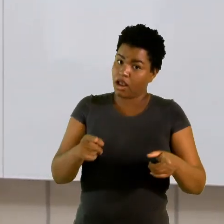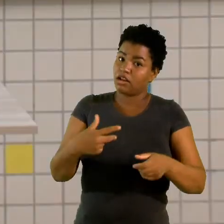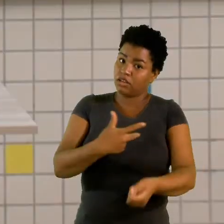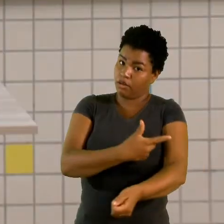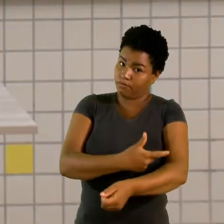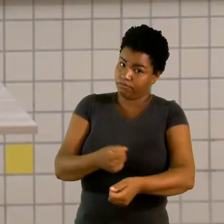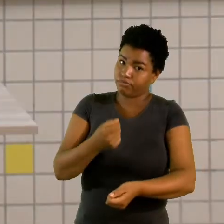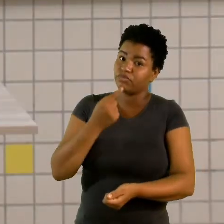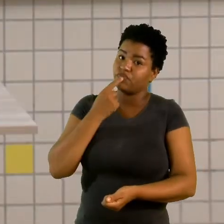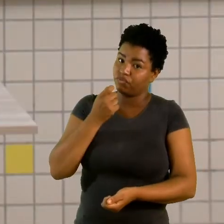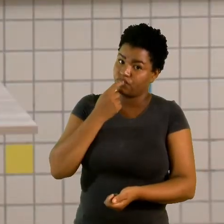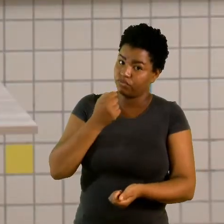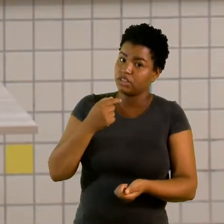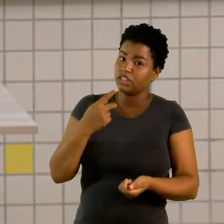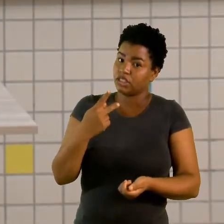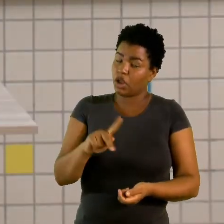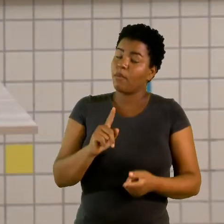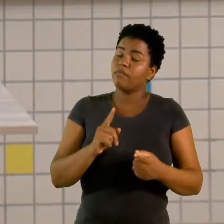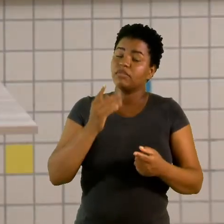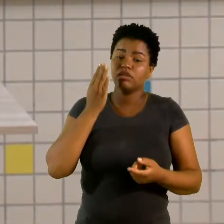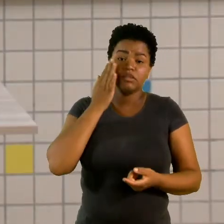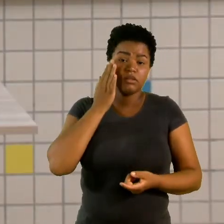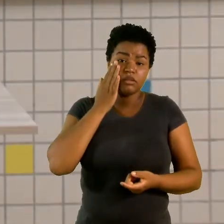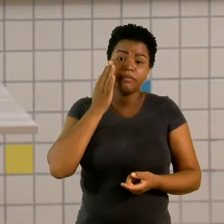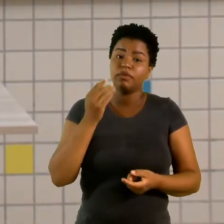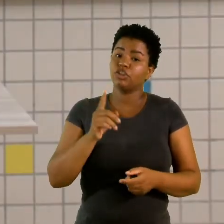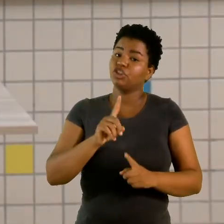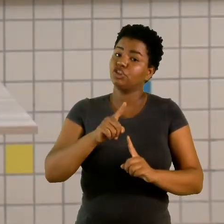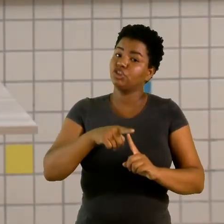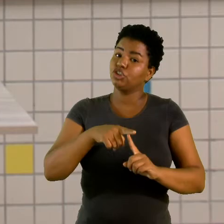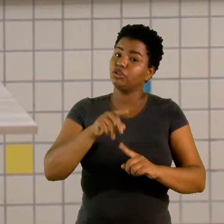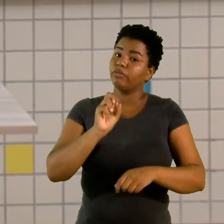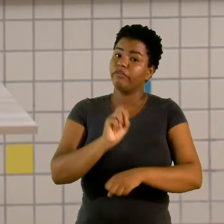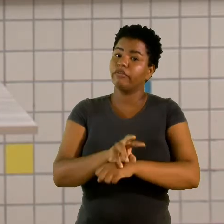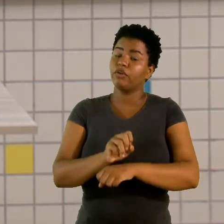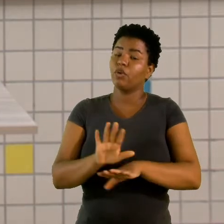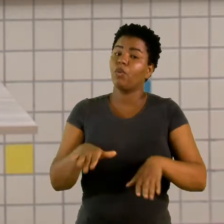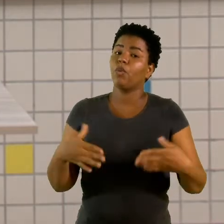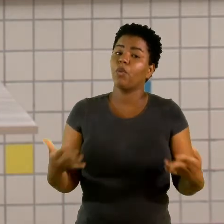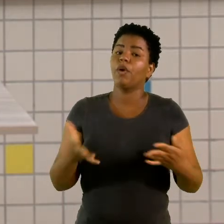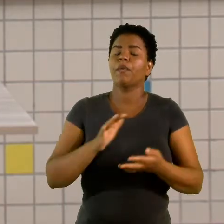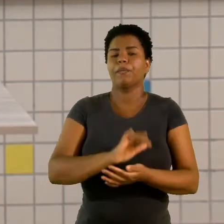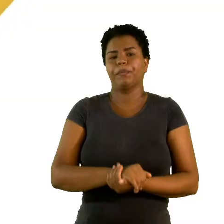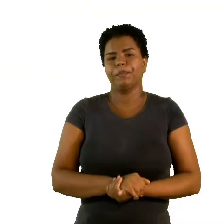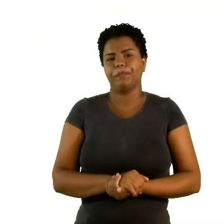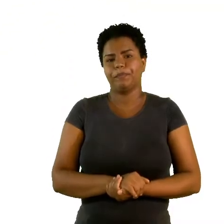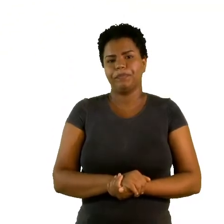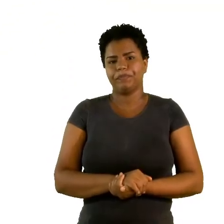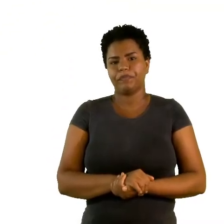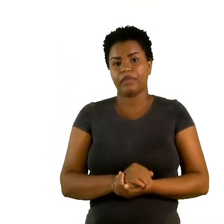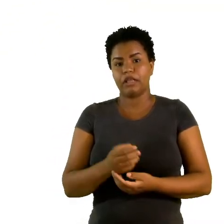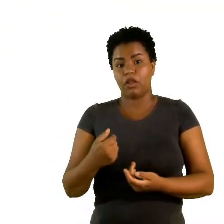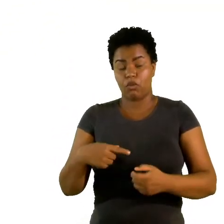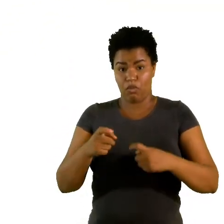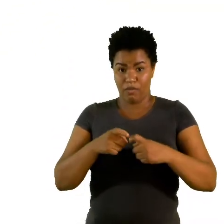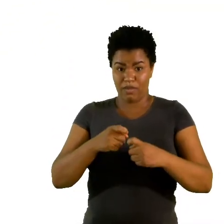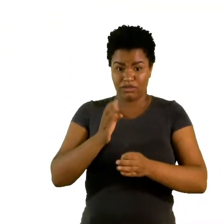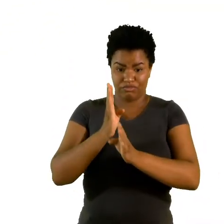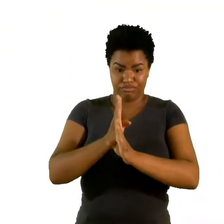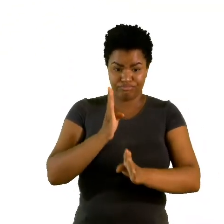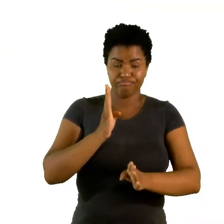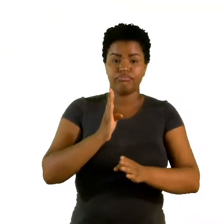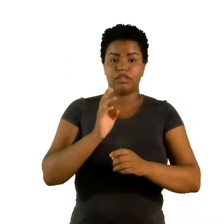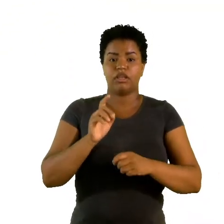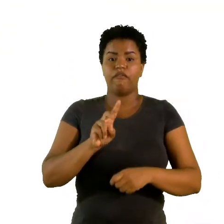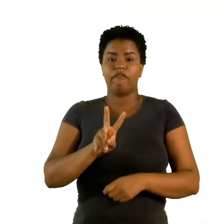de virose é essa. Normalmente, quando o médico diagnostica-nos com uma virose, ele está se referindo a